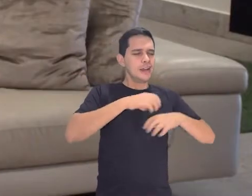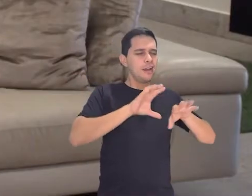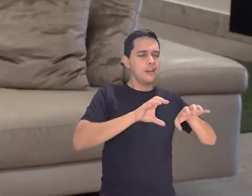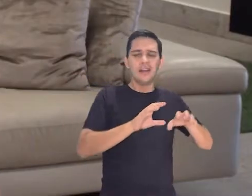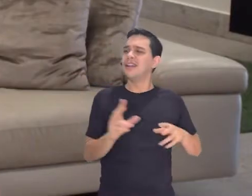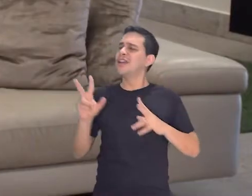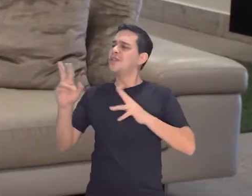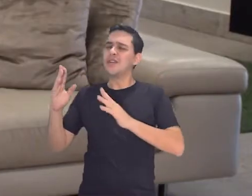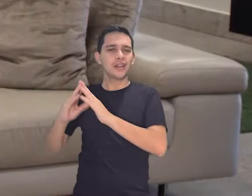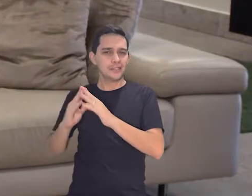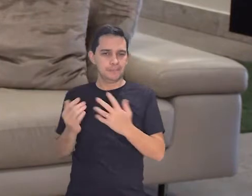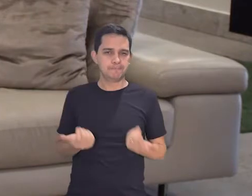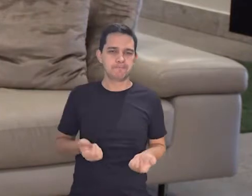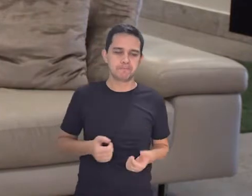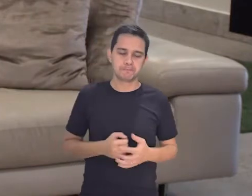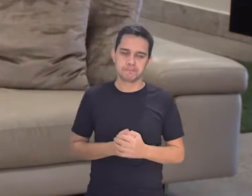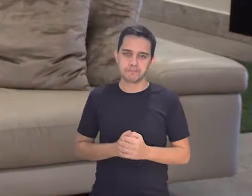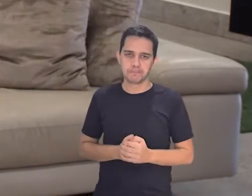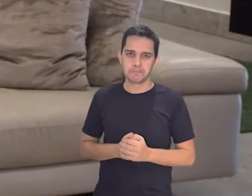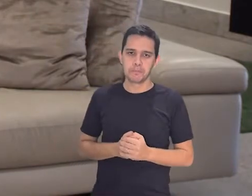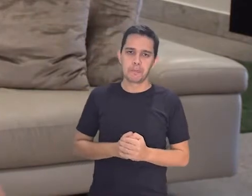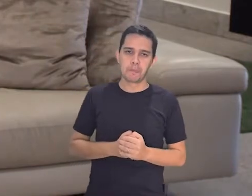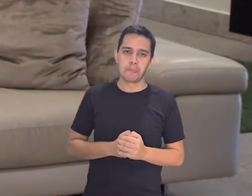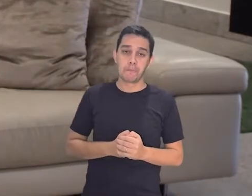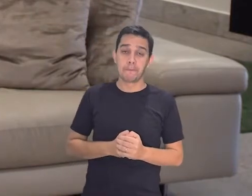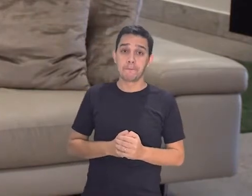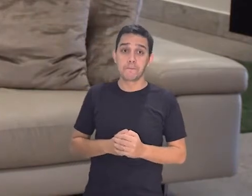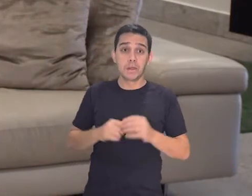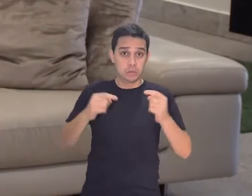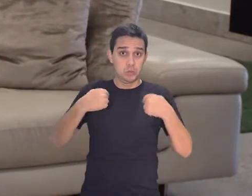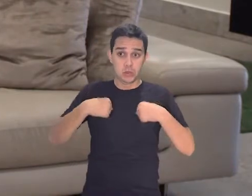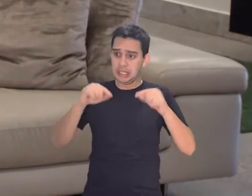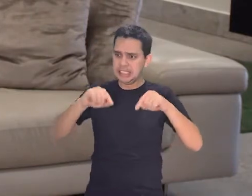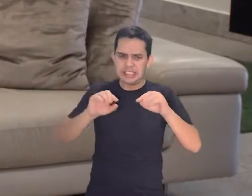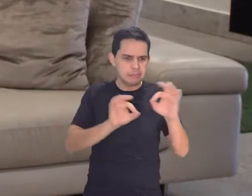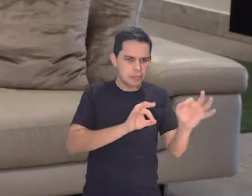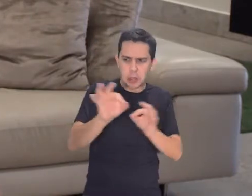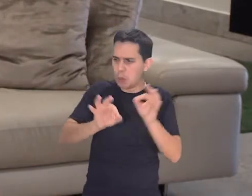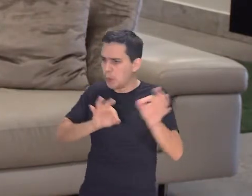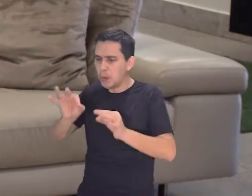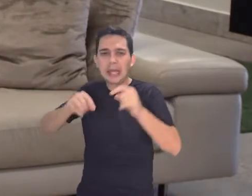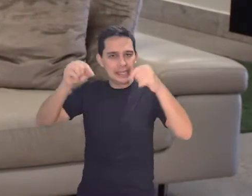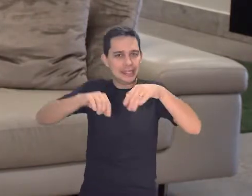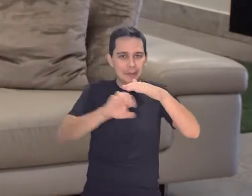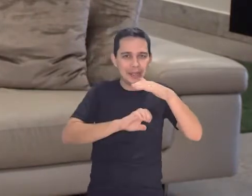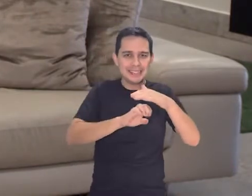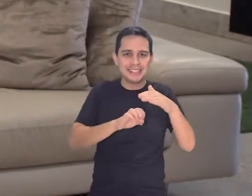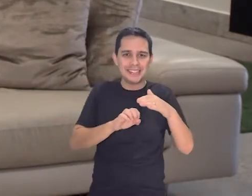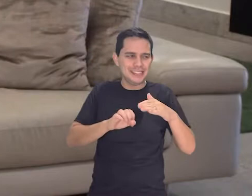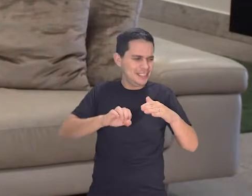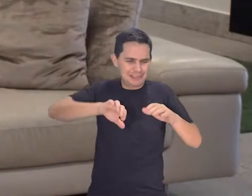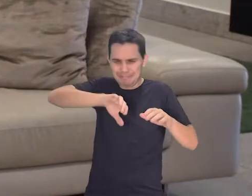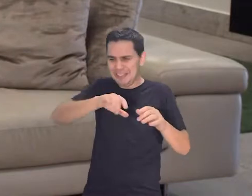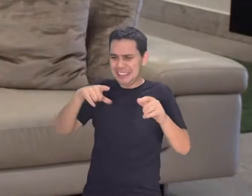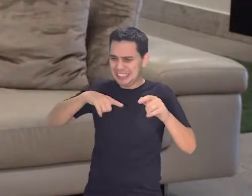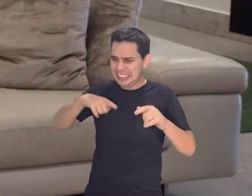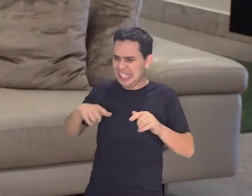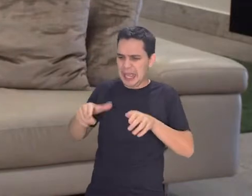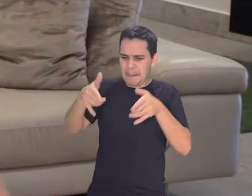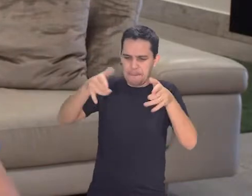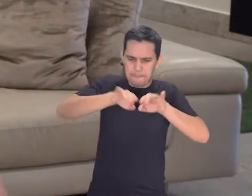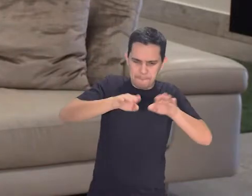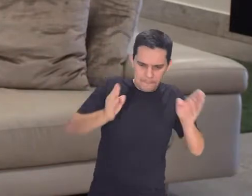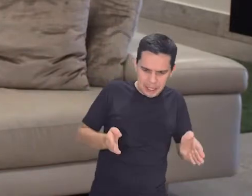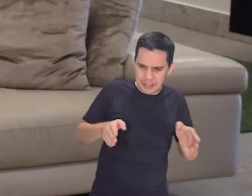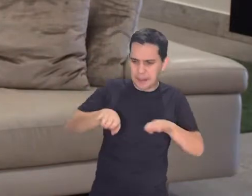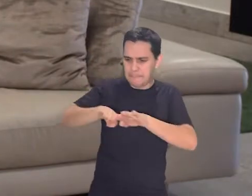foram físicas, né? A gente desocupou uma área grande de trabalho, né? Que é essa área que a gente está aqui agora, onde tinham mesas,